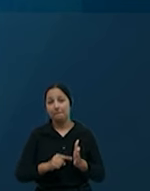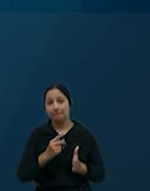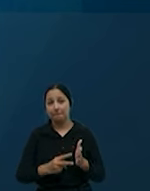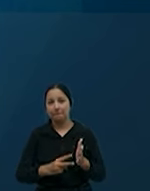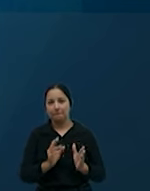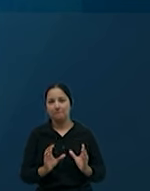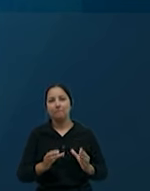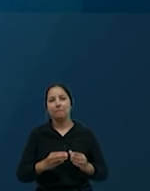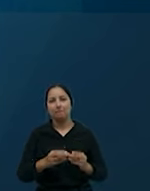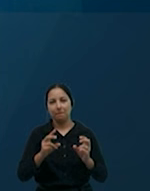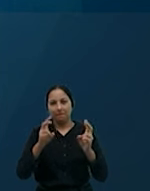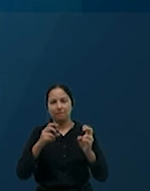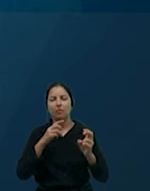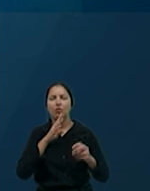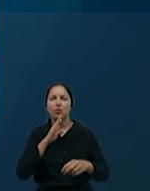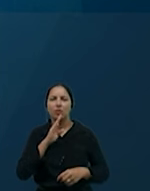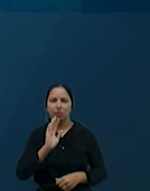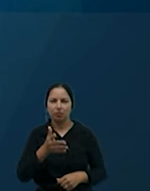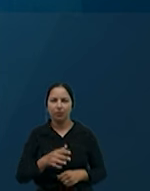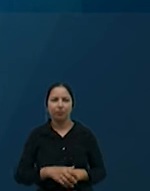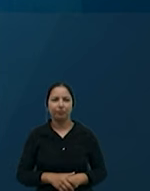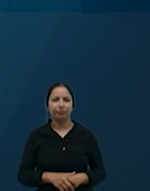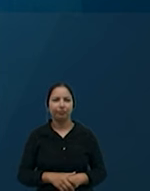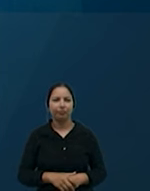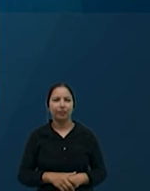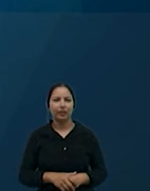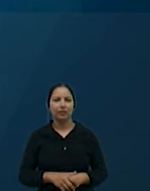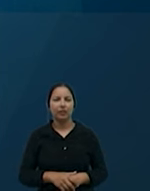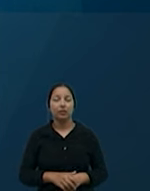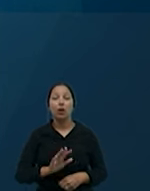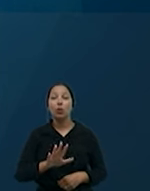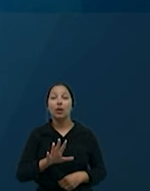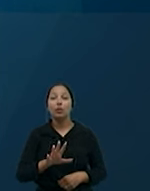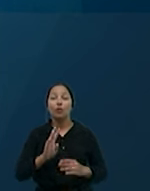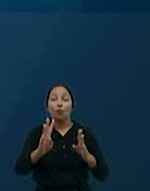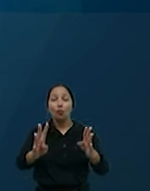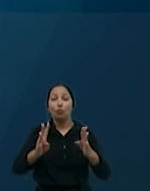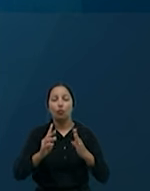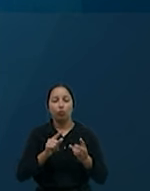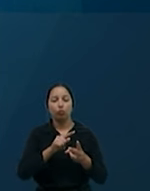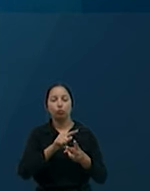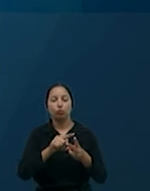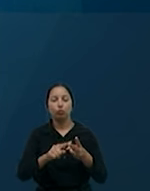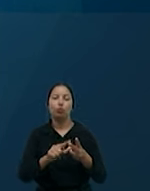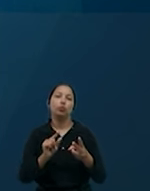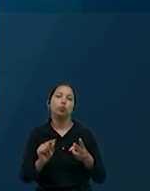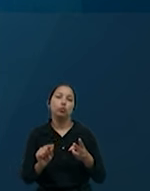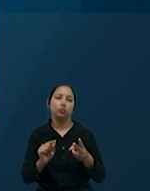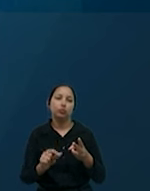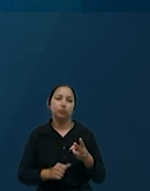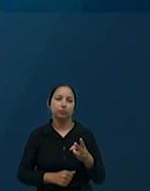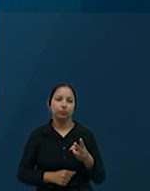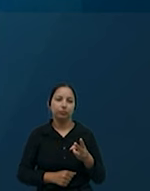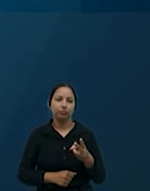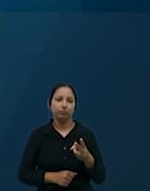Eu queria só, basicamente, chamar a atenção para duas situações específicas, que, ao meu ver, ao menos,